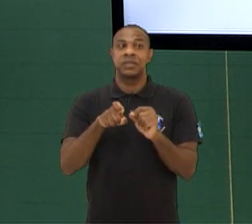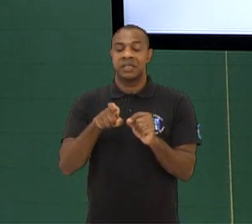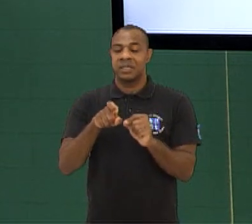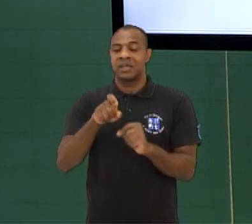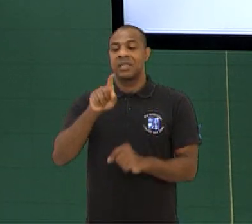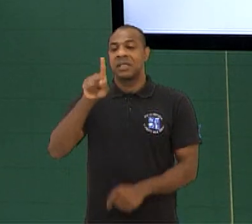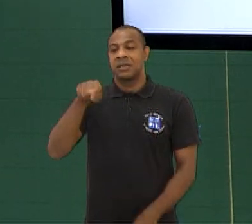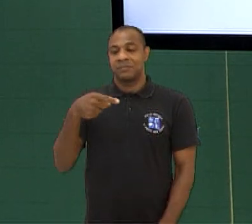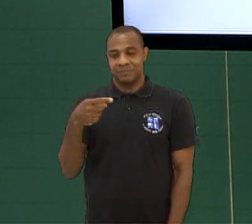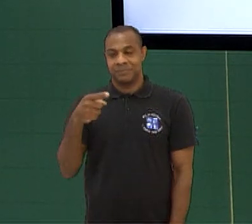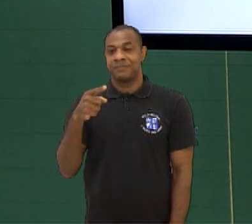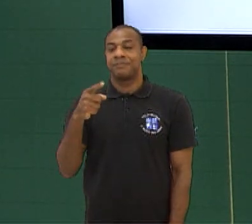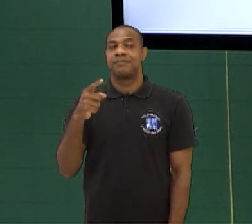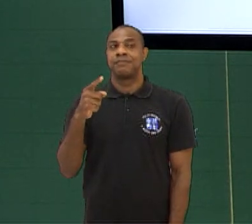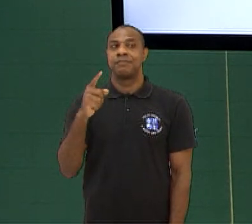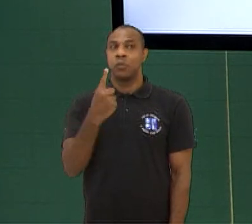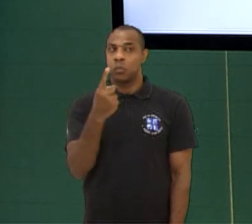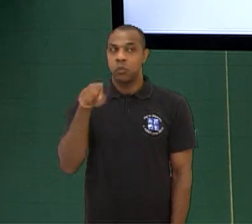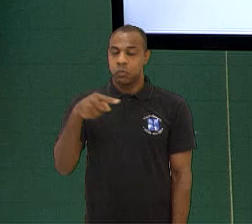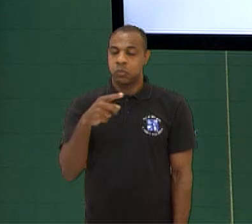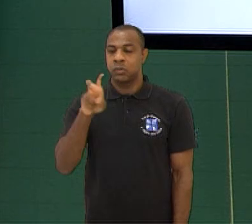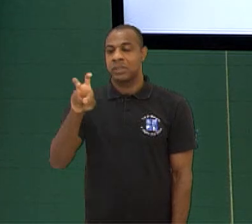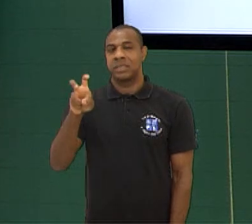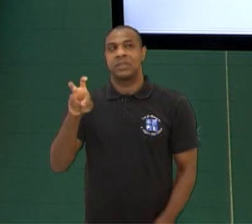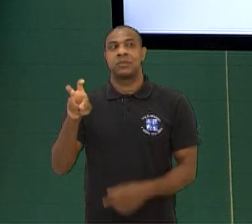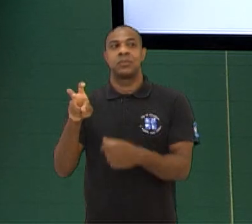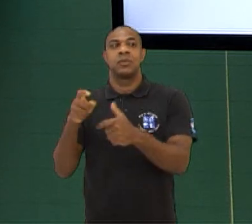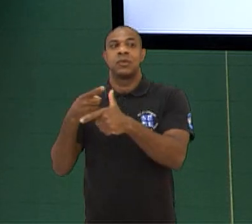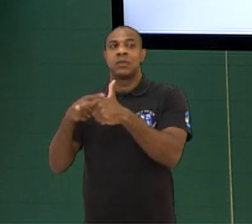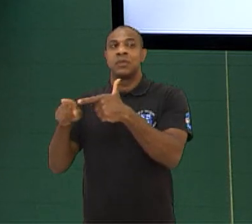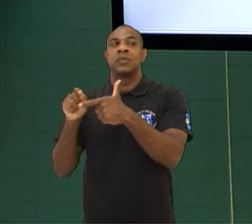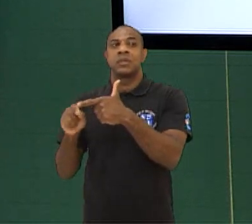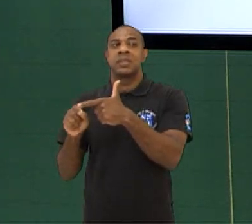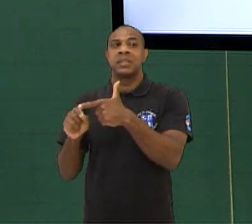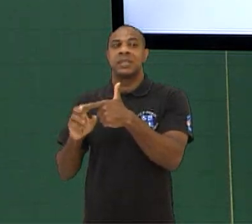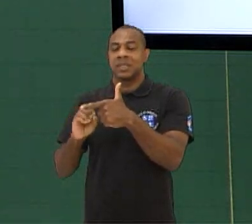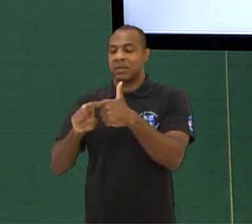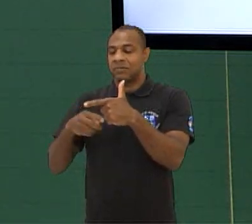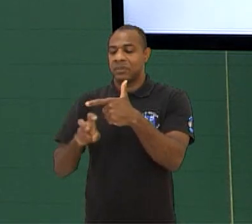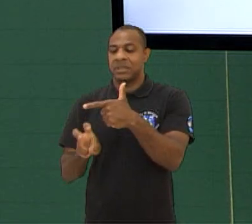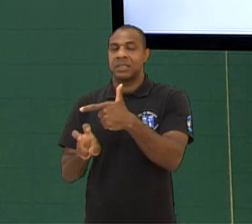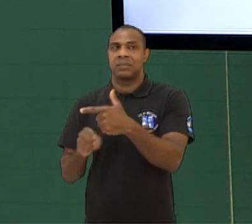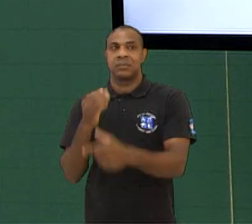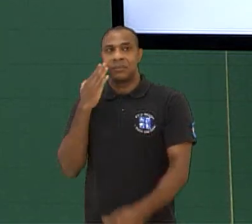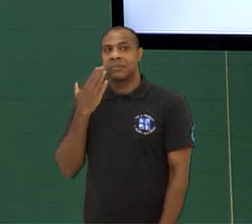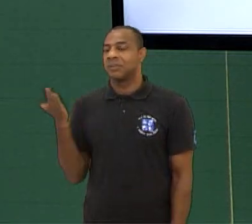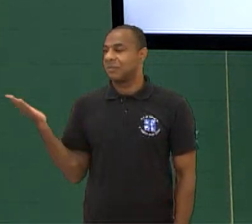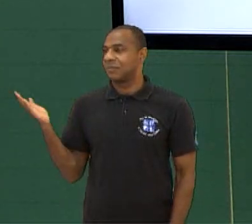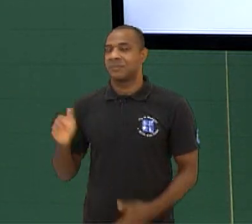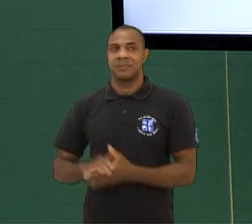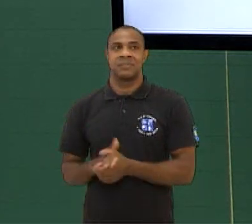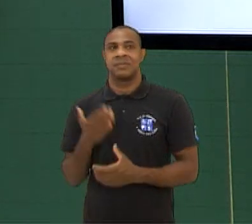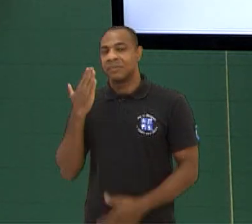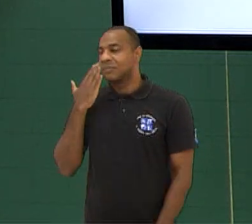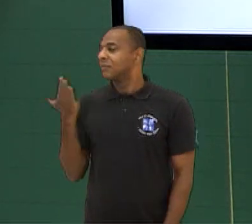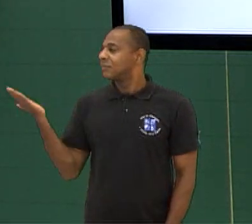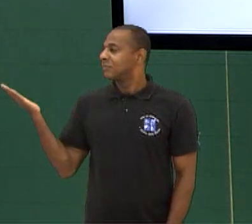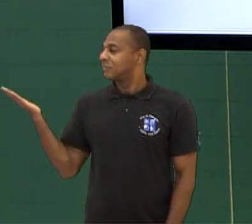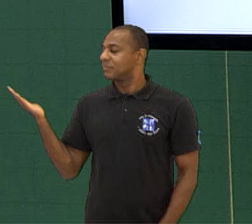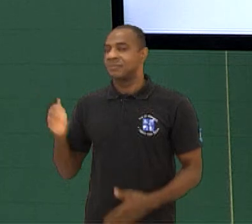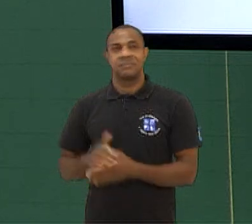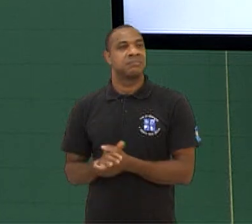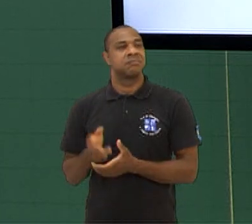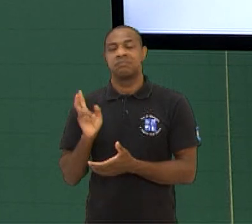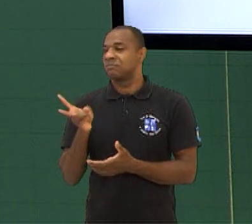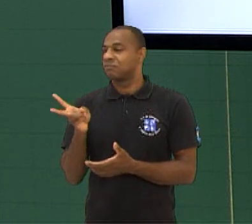aqui? 1,5 dividido por 0,5. Mesma quantidade de casas decimais,